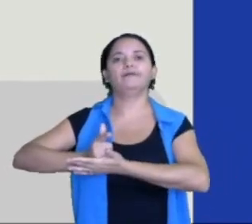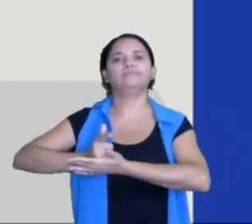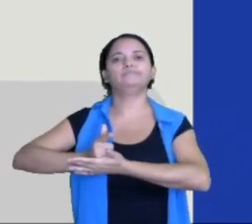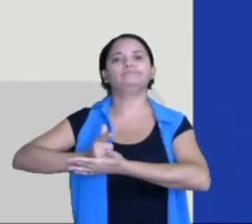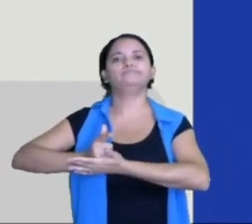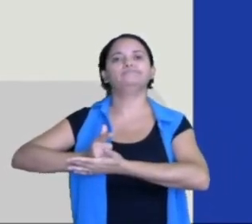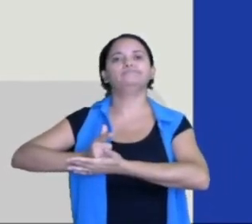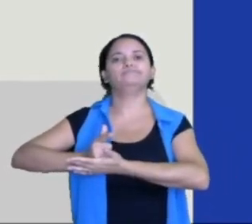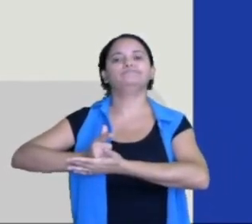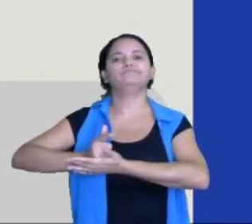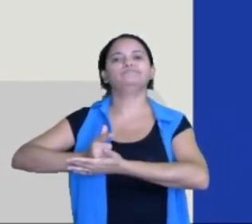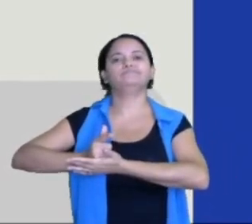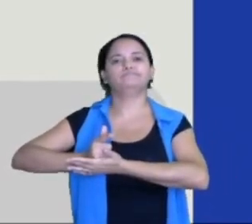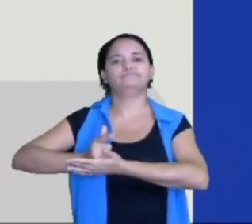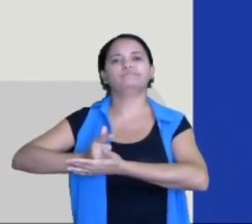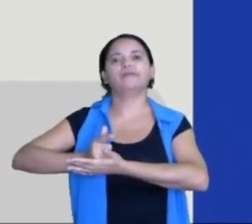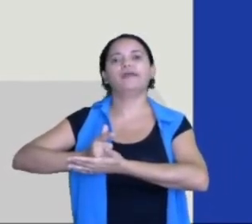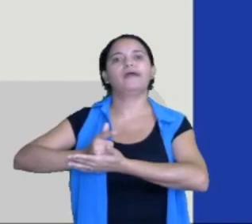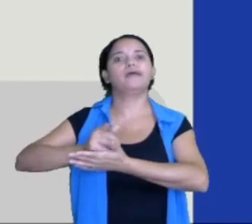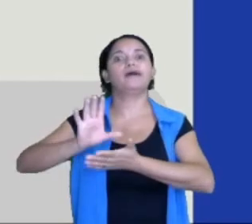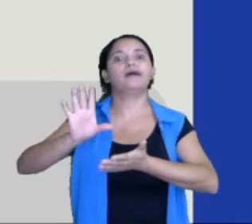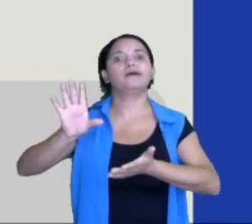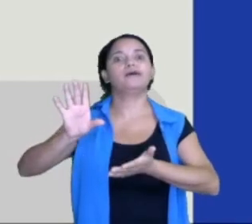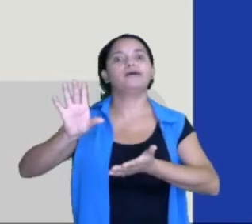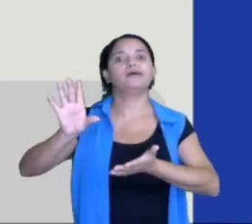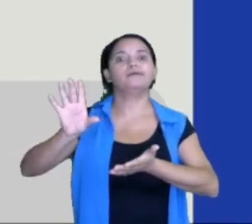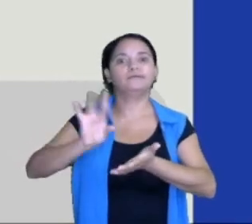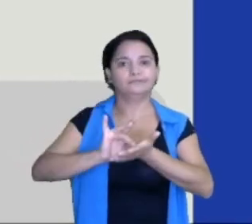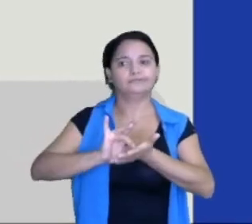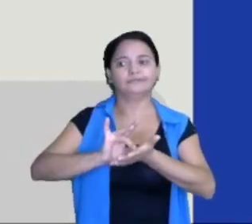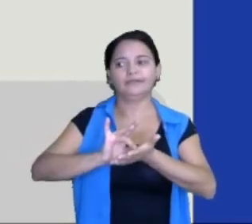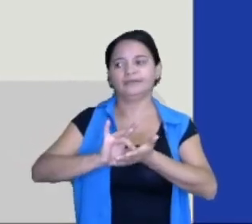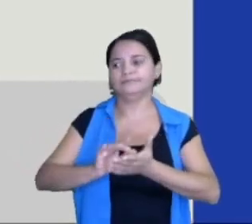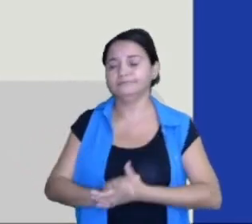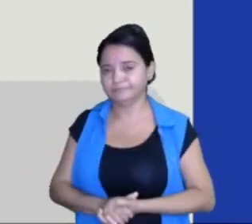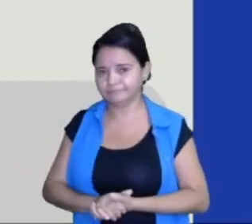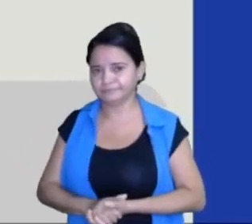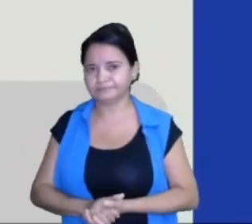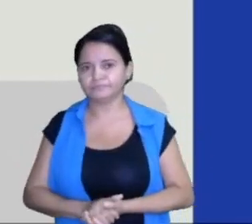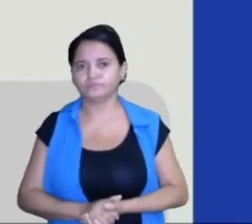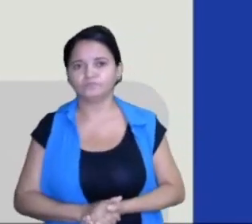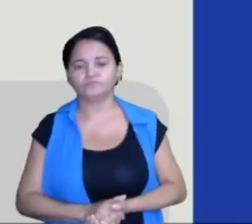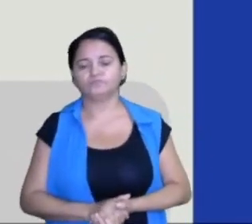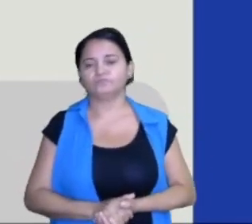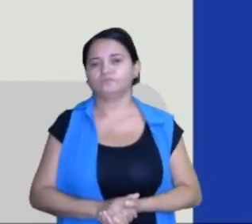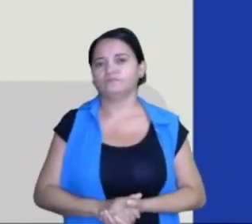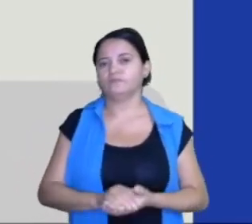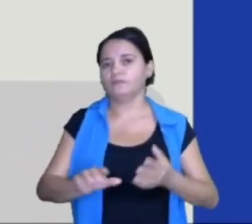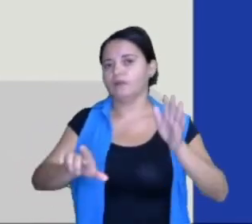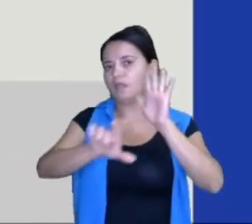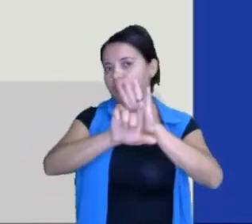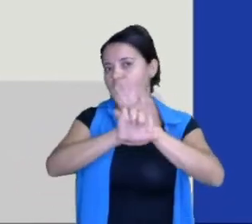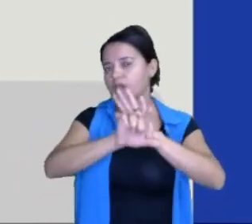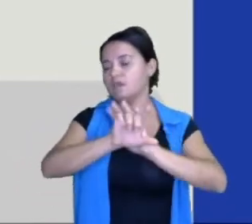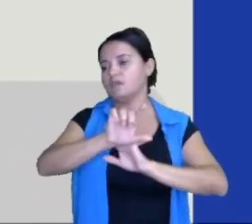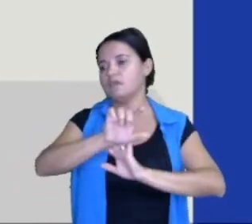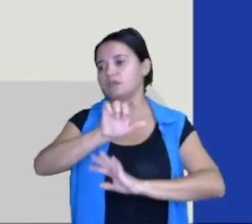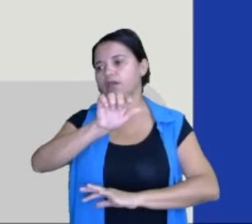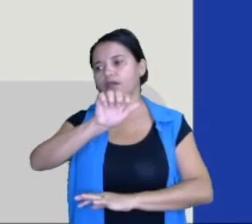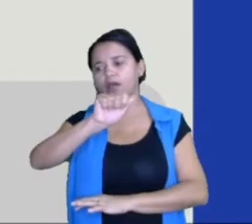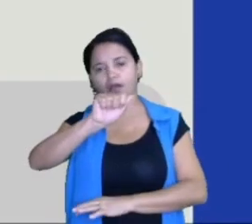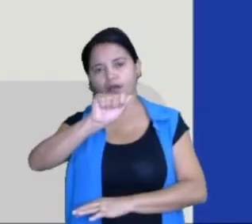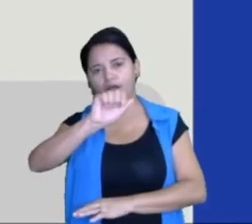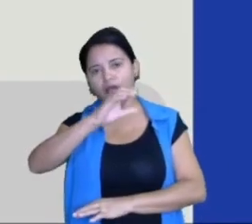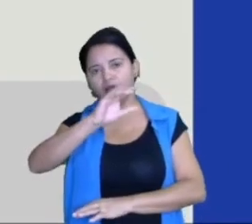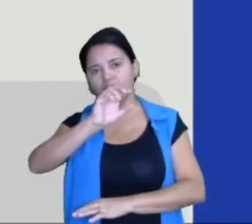o chamado selo inglês. Lei do açúcar. Nós vimos que a lei do açúcar